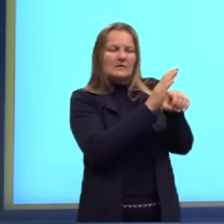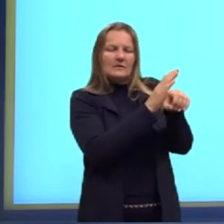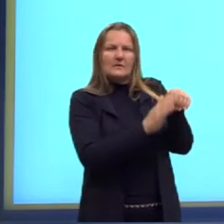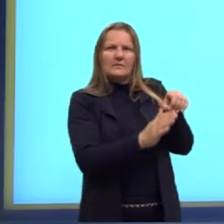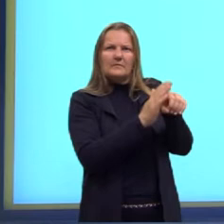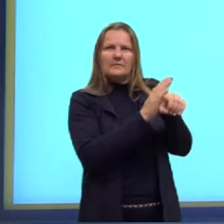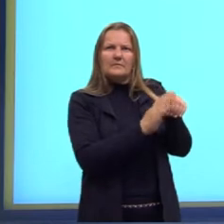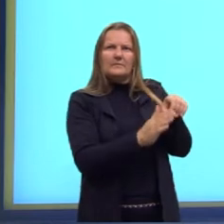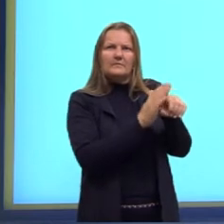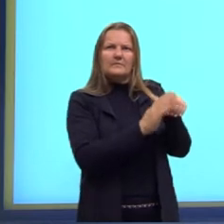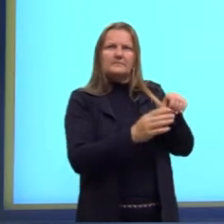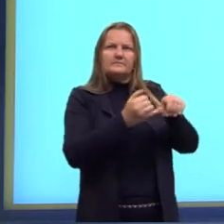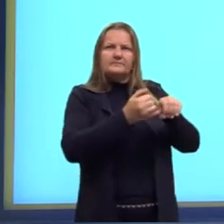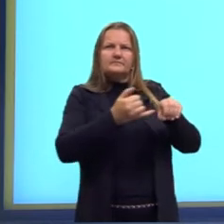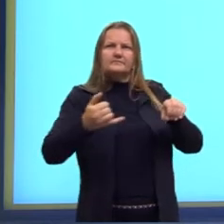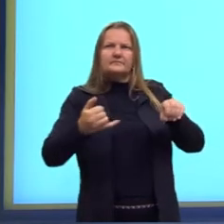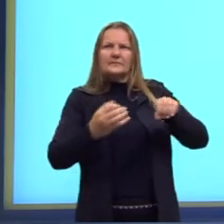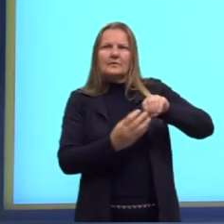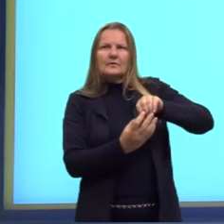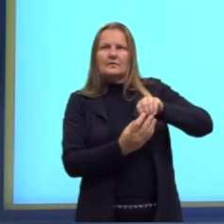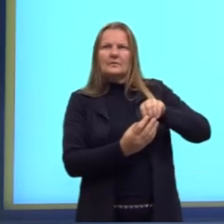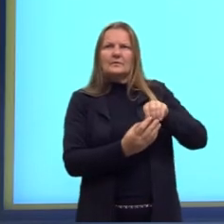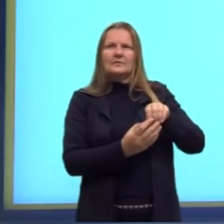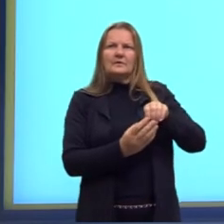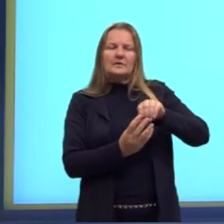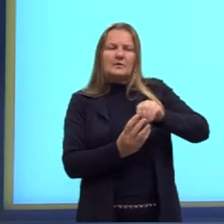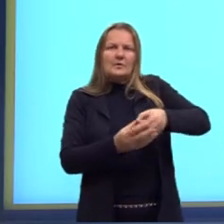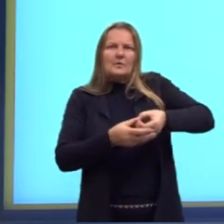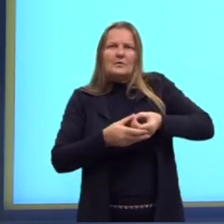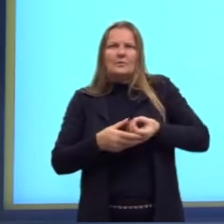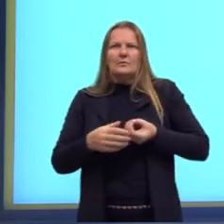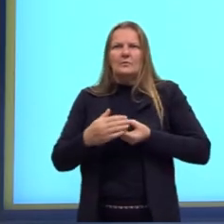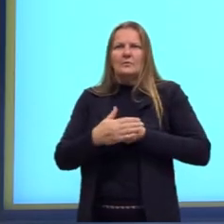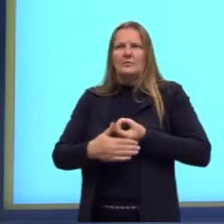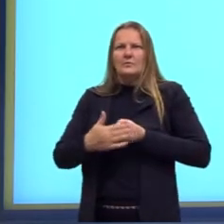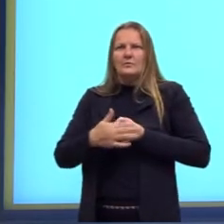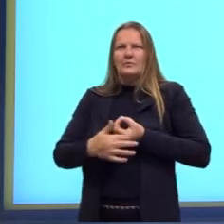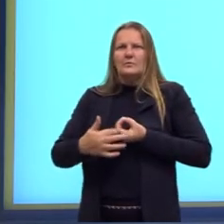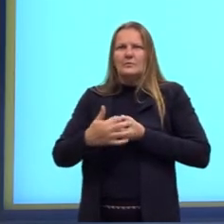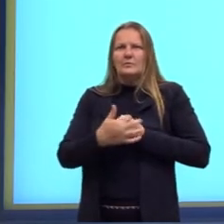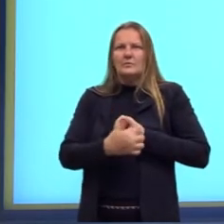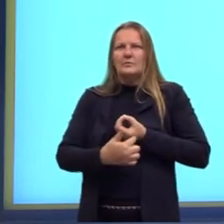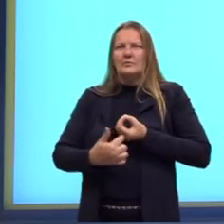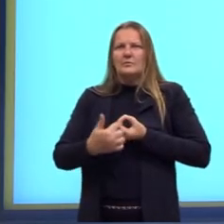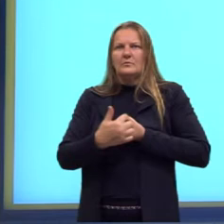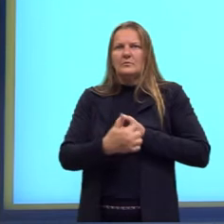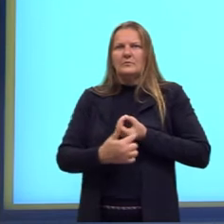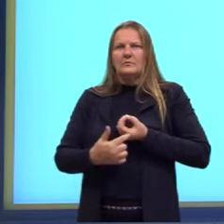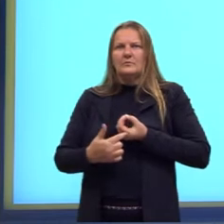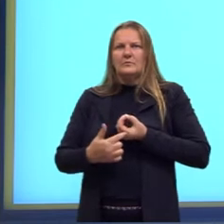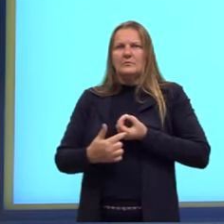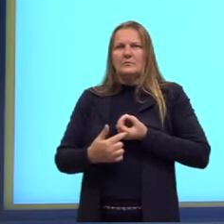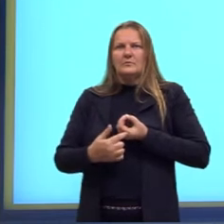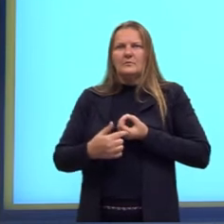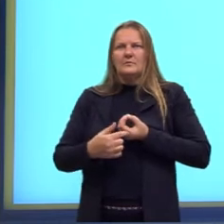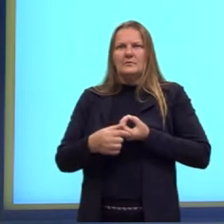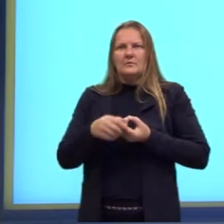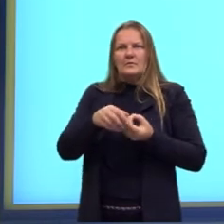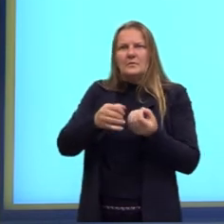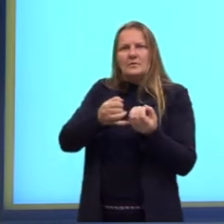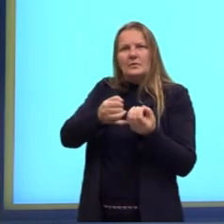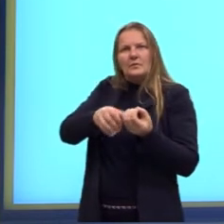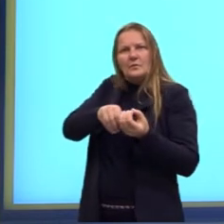esse fio né ou se eu pego e viro ele assim né de frente eu vejo que um circo esse fio aqui em